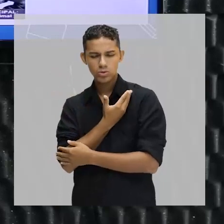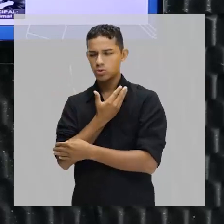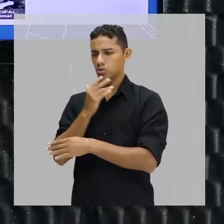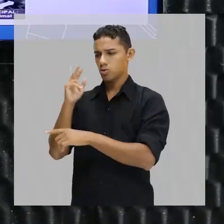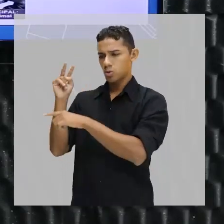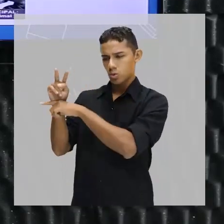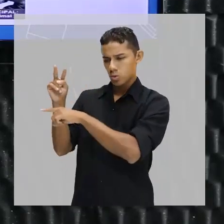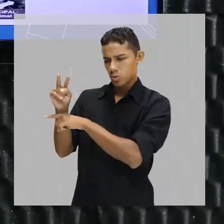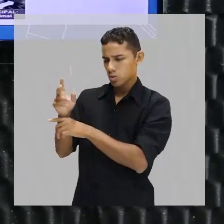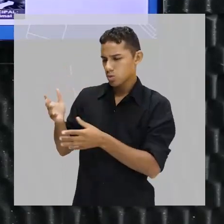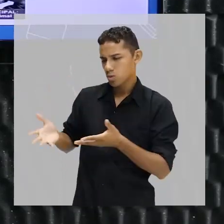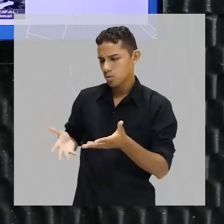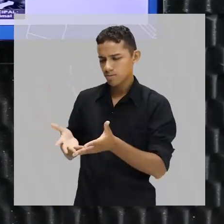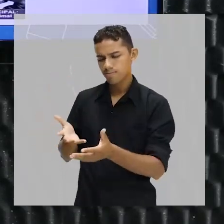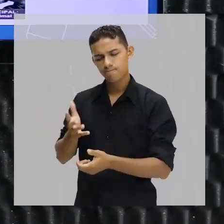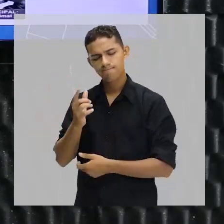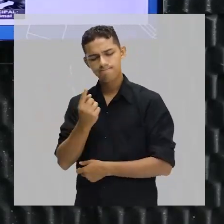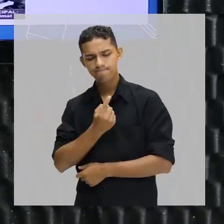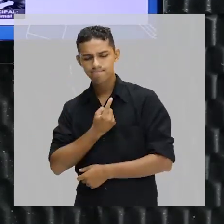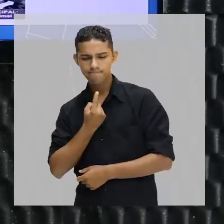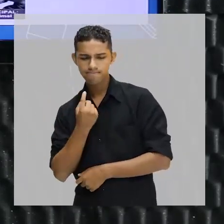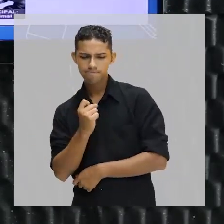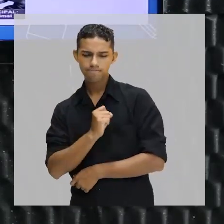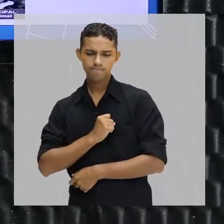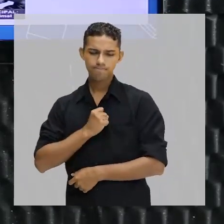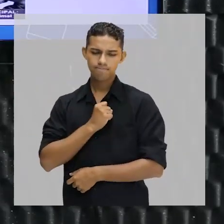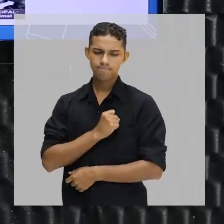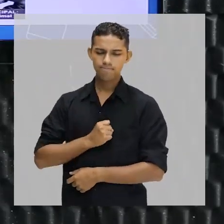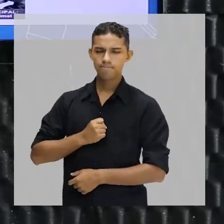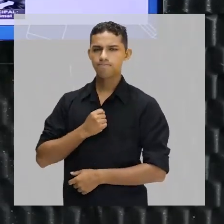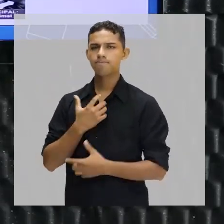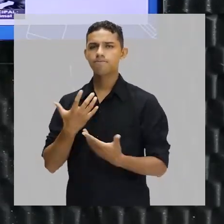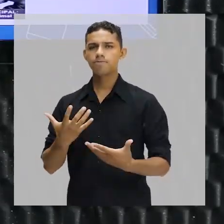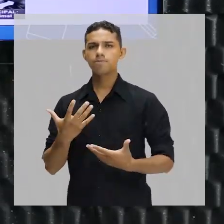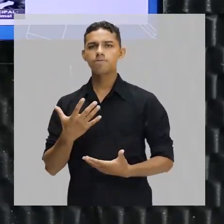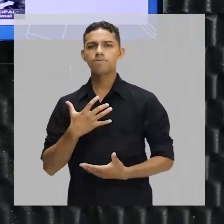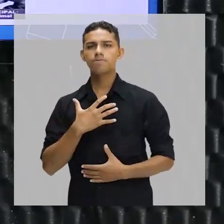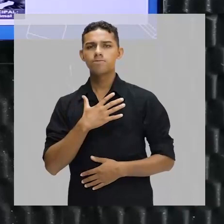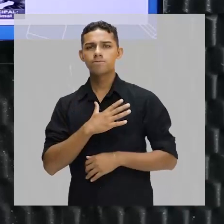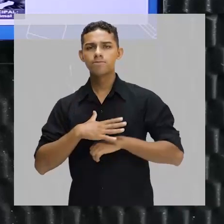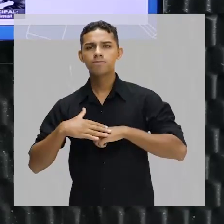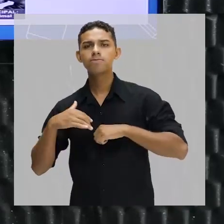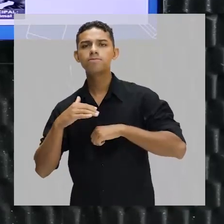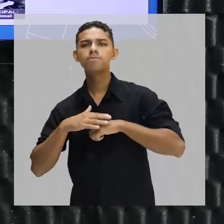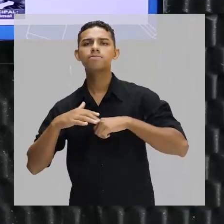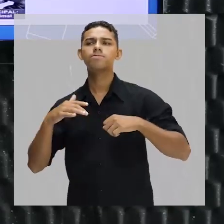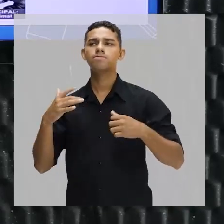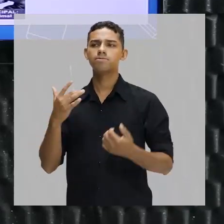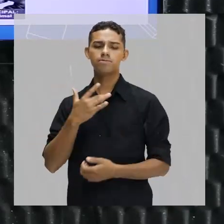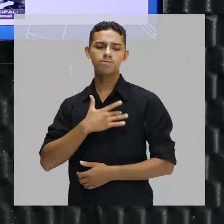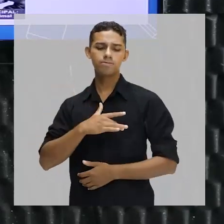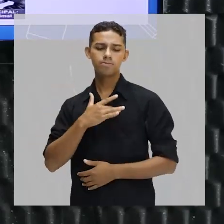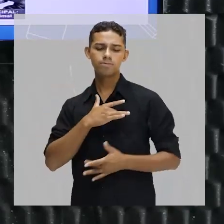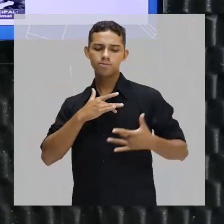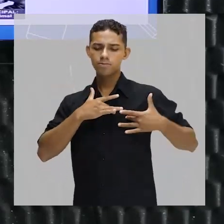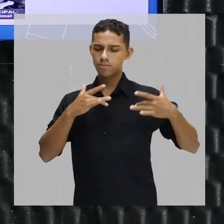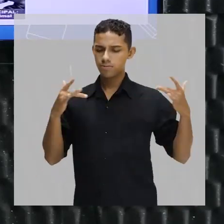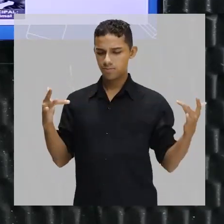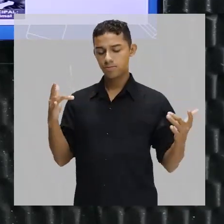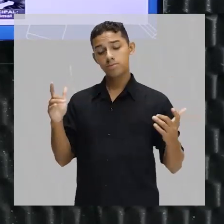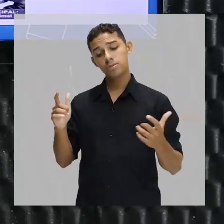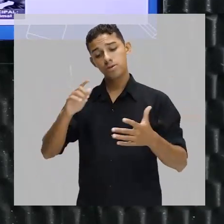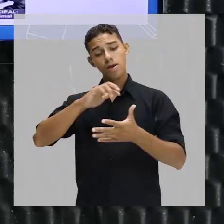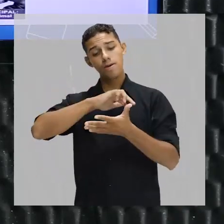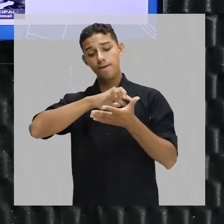cuidado, solidão, carência, e aí ele vai dando várias informações, né? Ele, além dele ser também um verbete de dicionário,